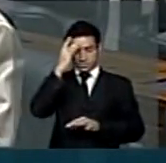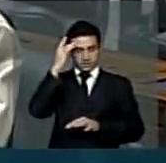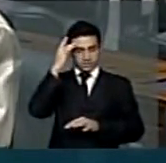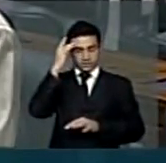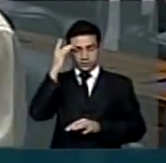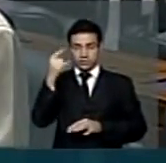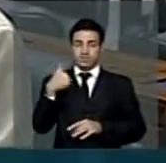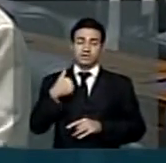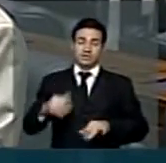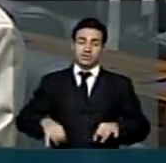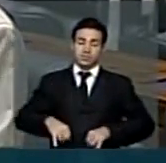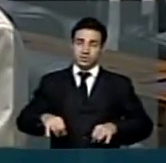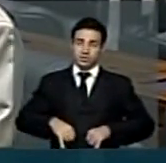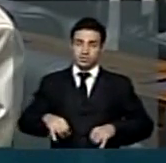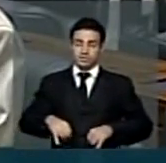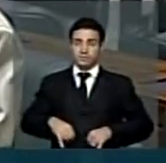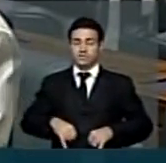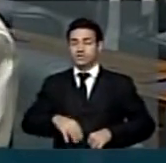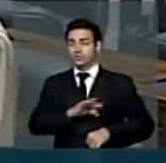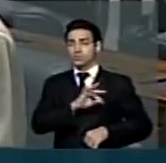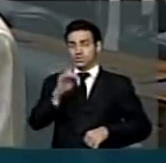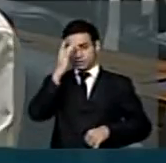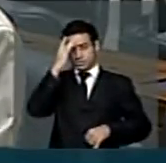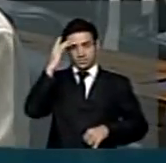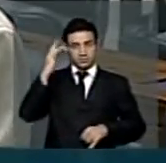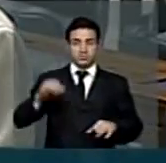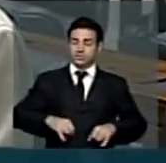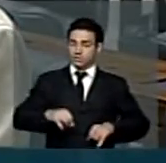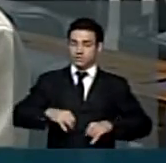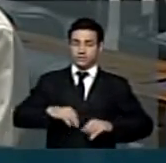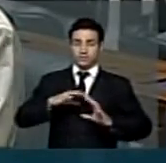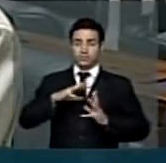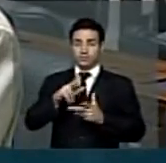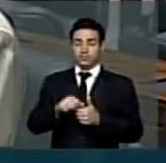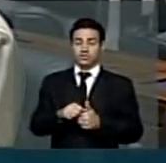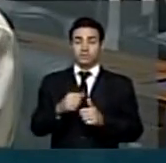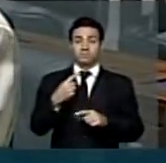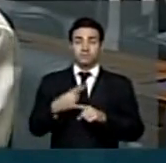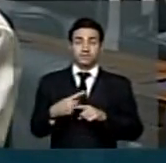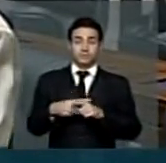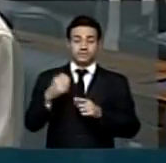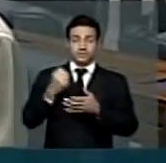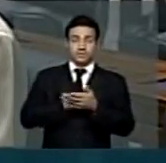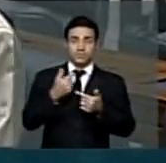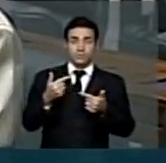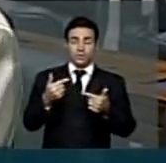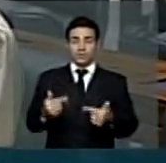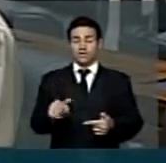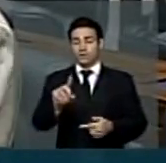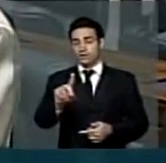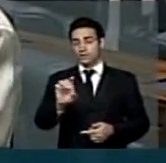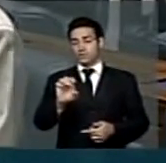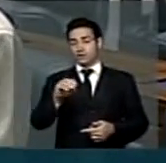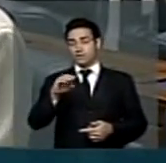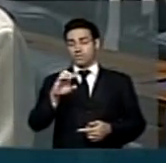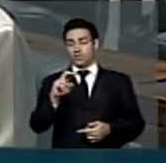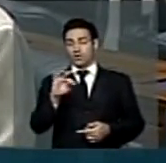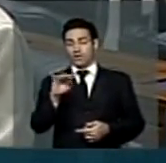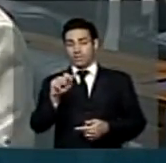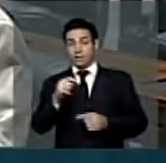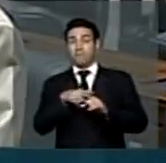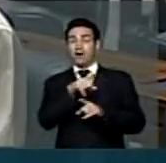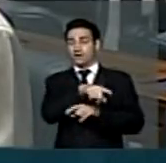são injustiçados, todos que são perseguidos no mundo, porque a luta de uma democrata num país